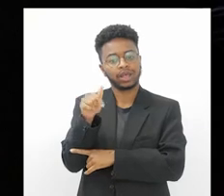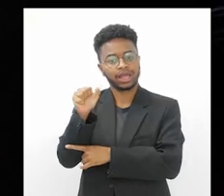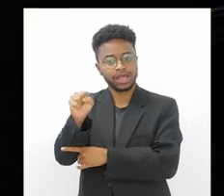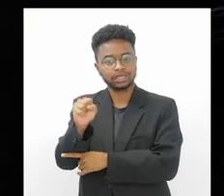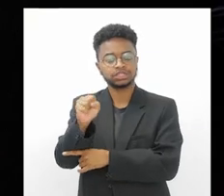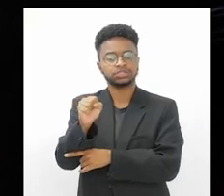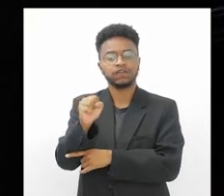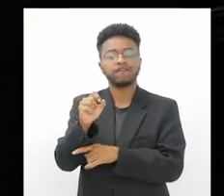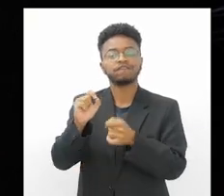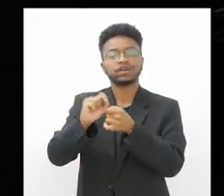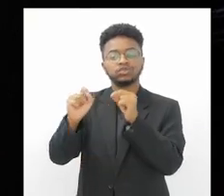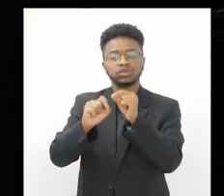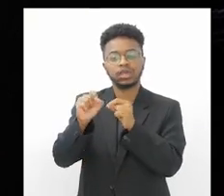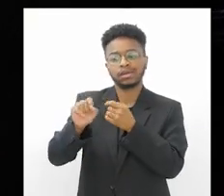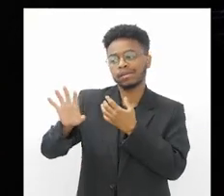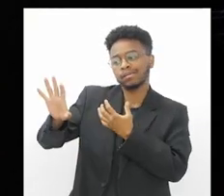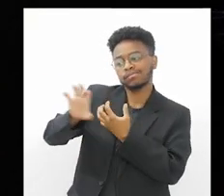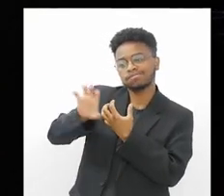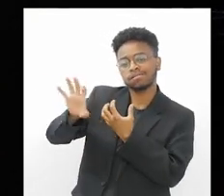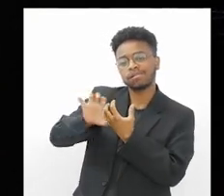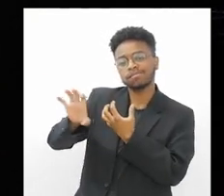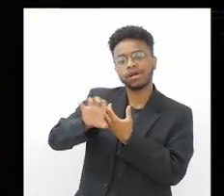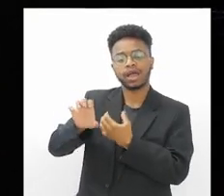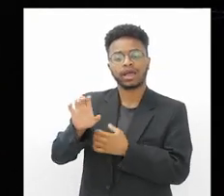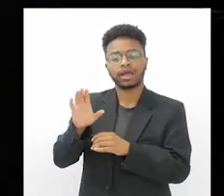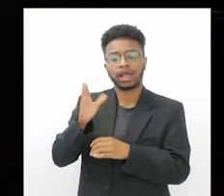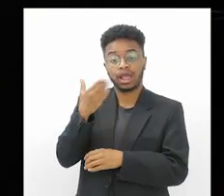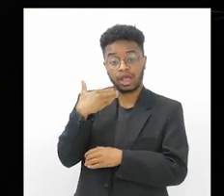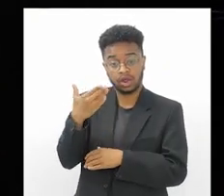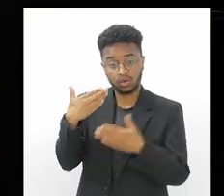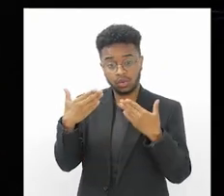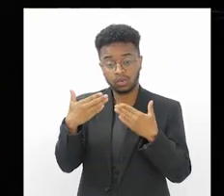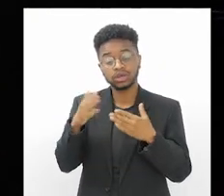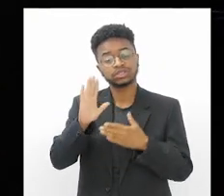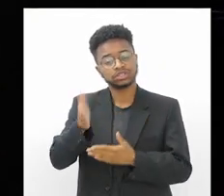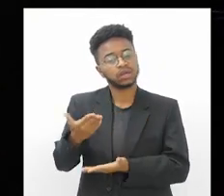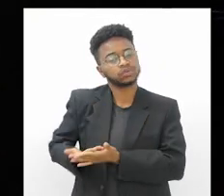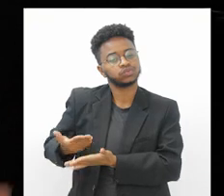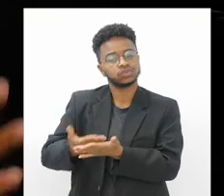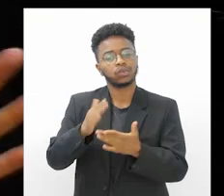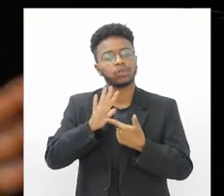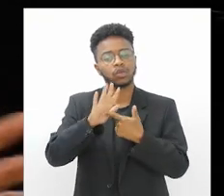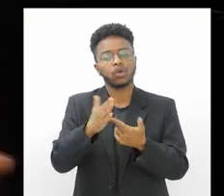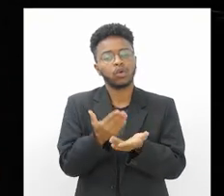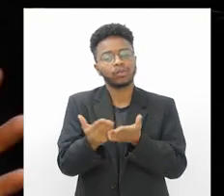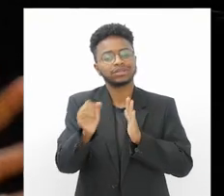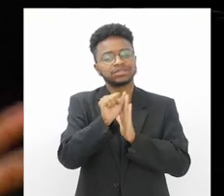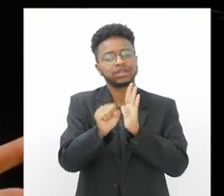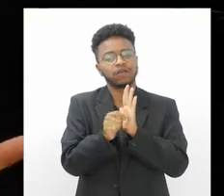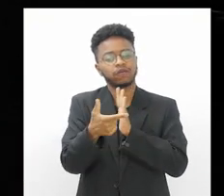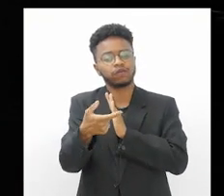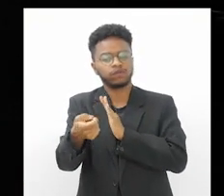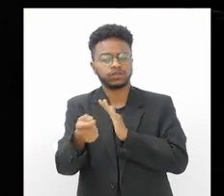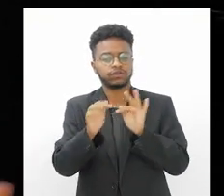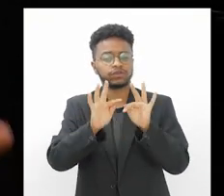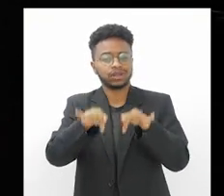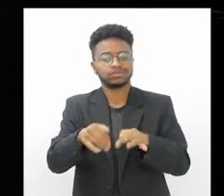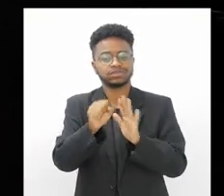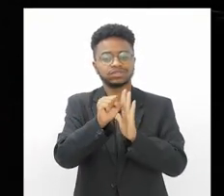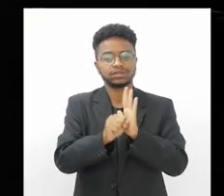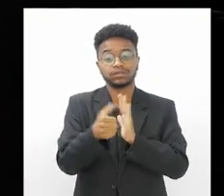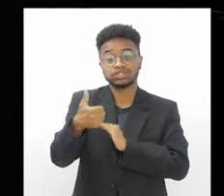gás do tipo estufa, ou seja, que ele absorve calor, esses primeiros estudos, eles já estão lá no começo do século XX, final do